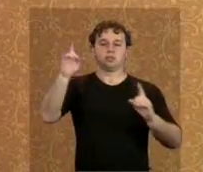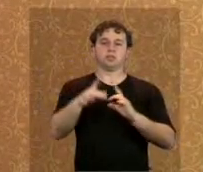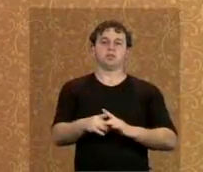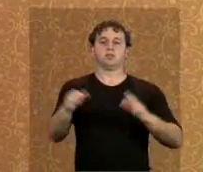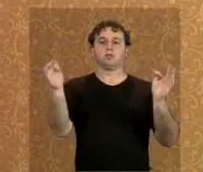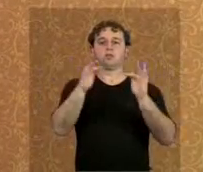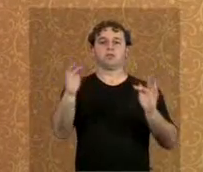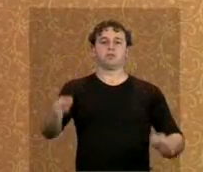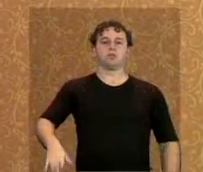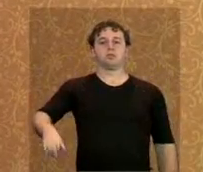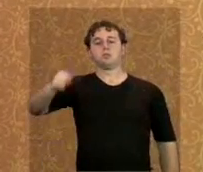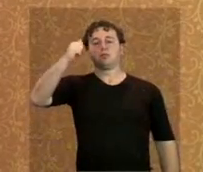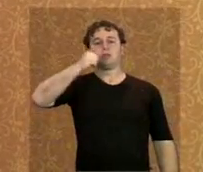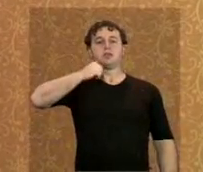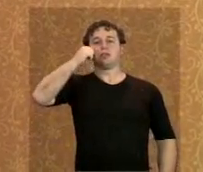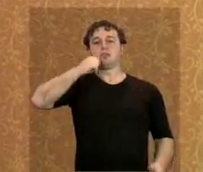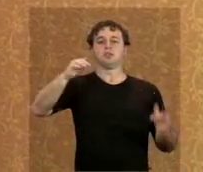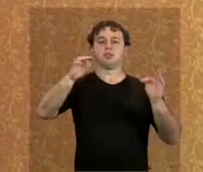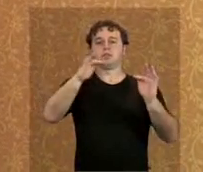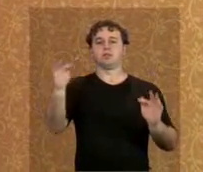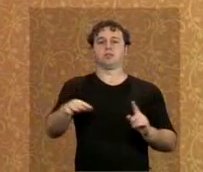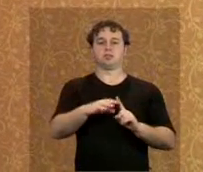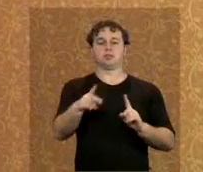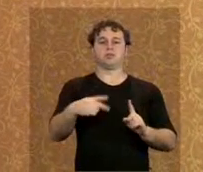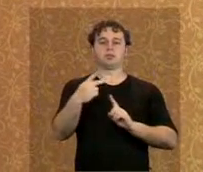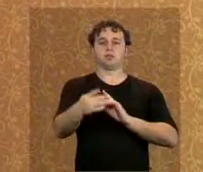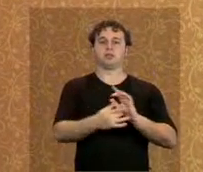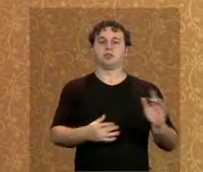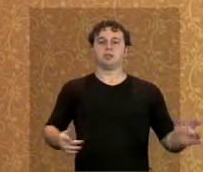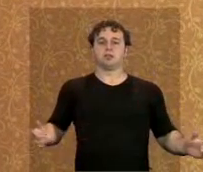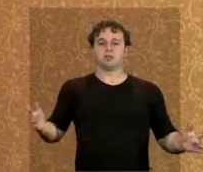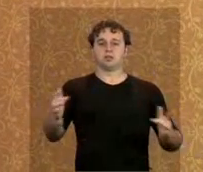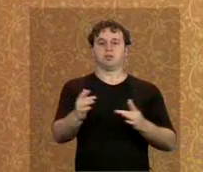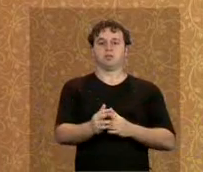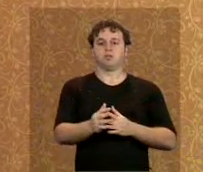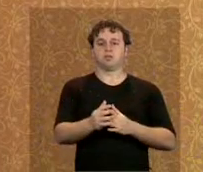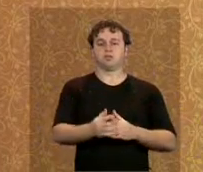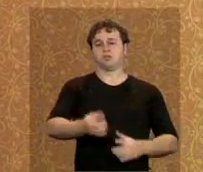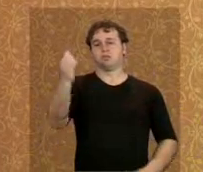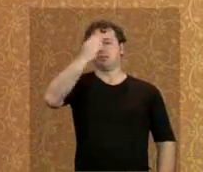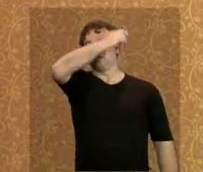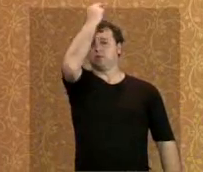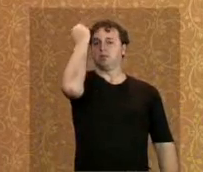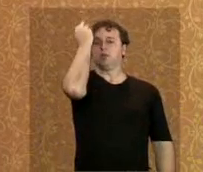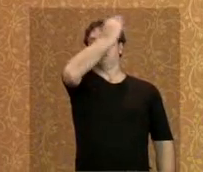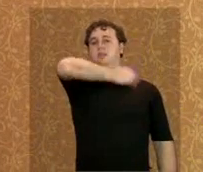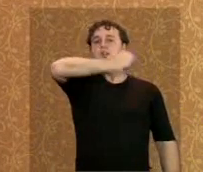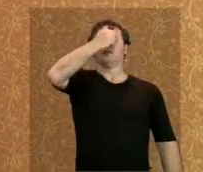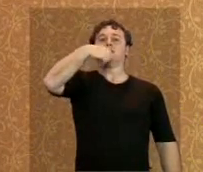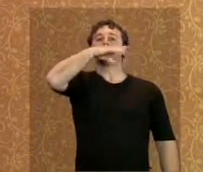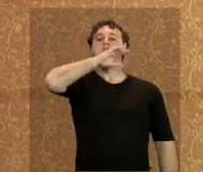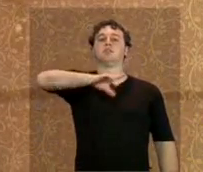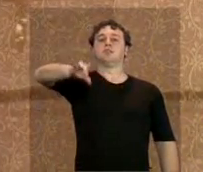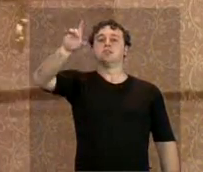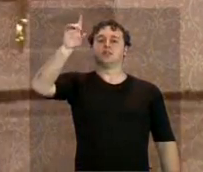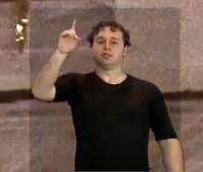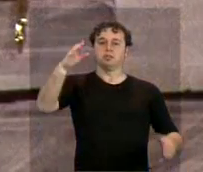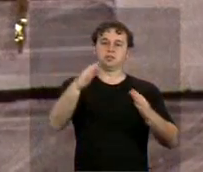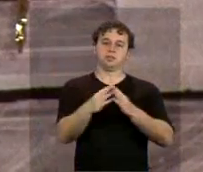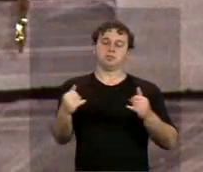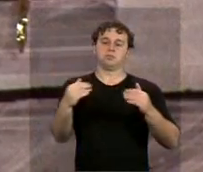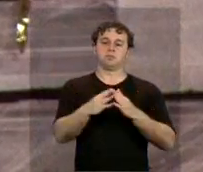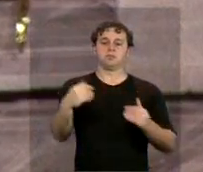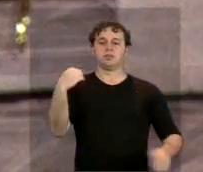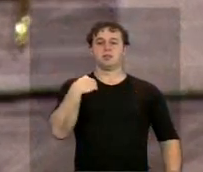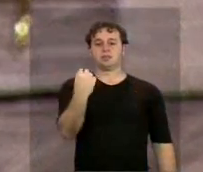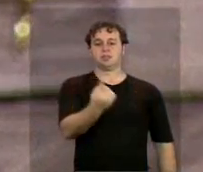de graça, o Senhor é convosco. Bendita sois vós entre as mulheres e bendito é o fruto do vosso ventre, Jesus.